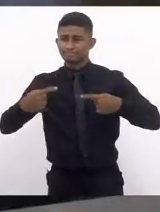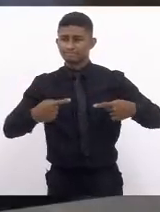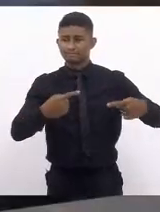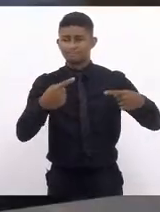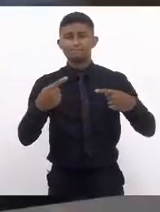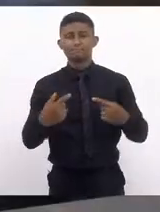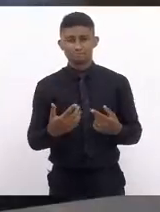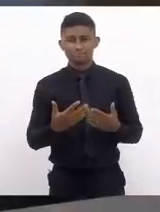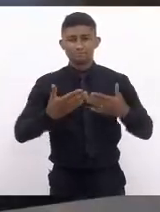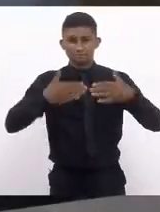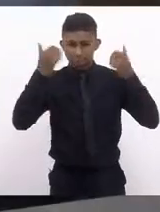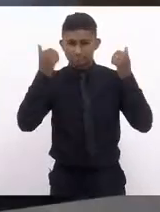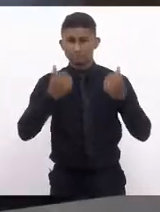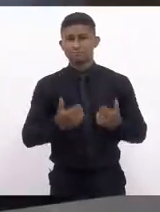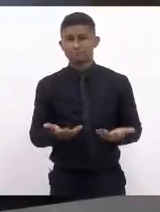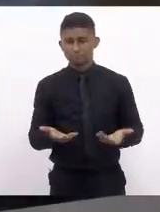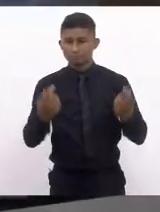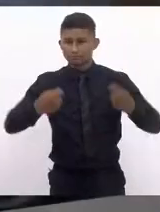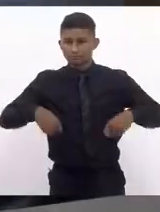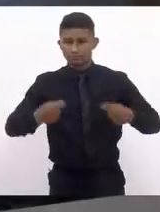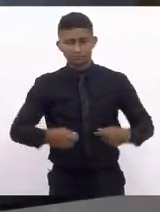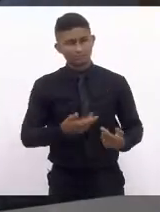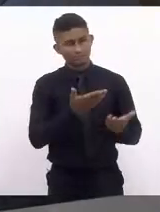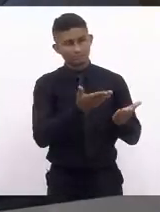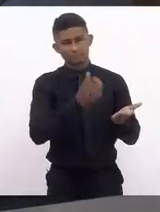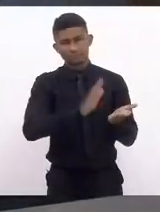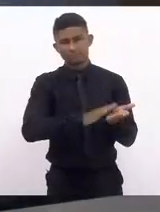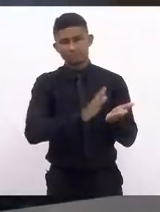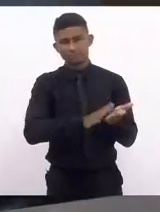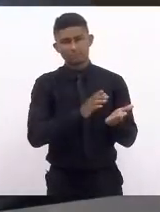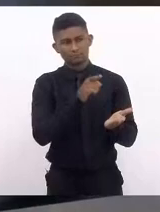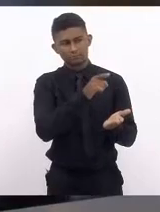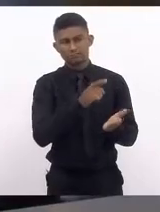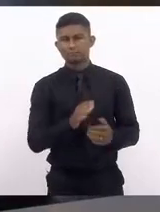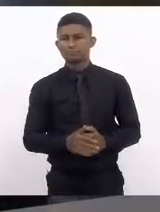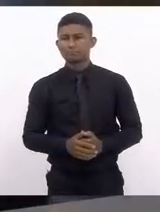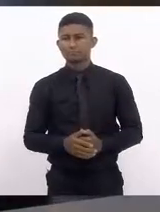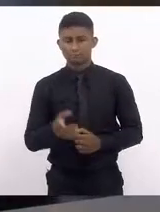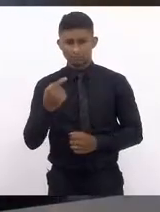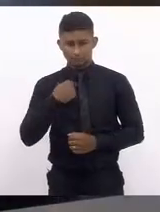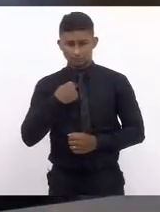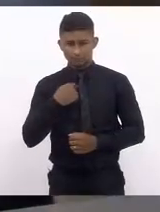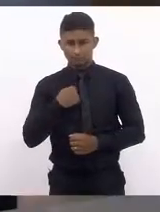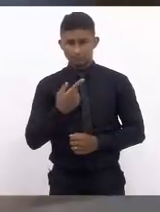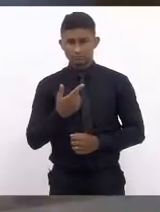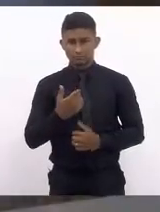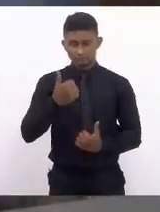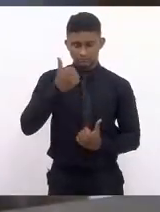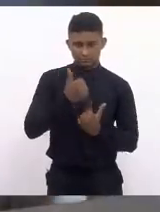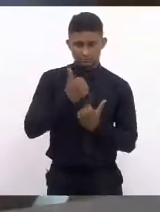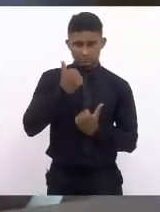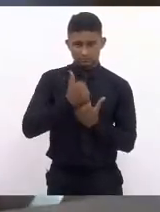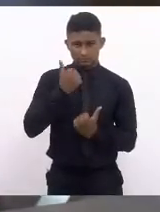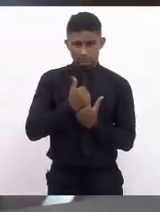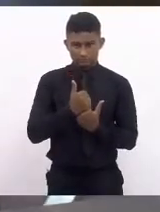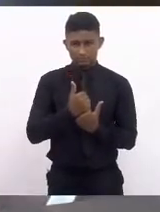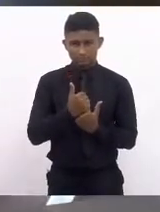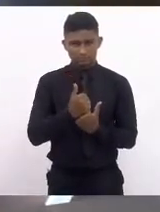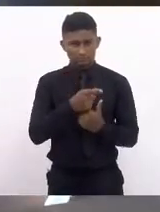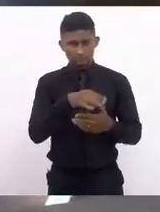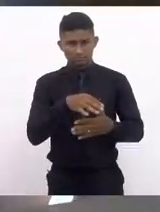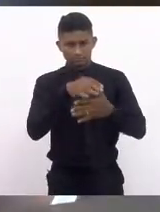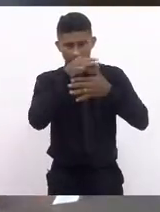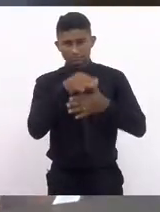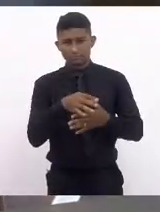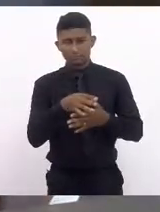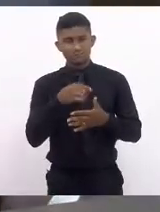denominador comum então Márcio Parabéns não vou me furtar como vista de governo de parabenizar ao meu lhe